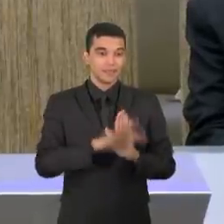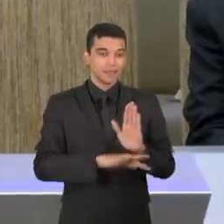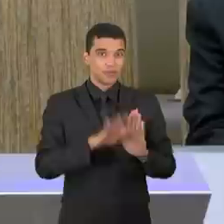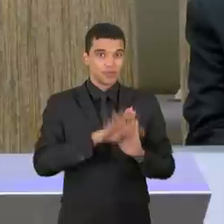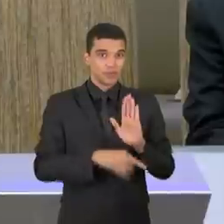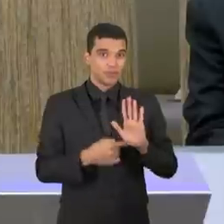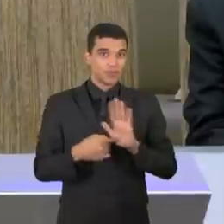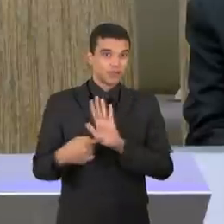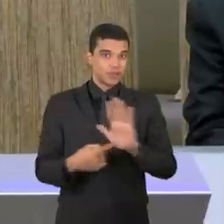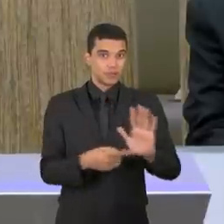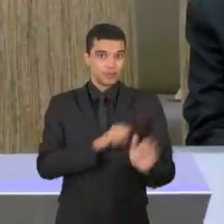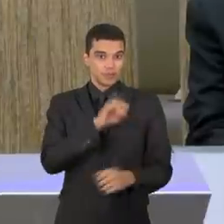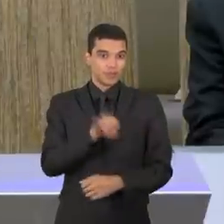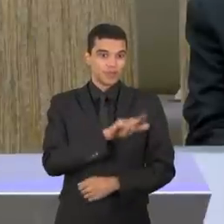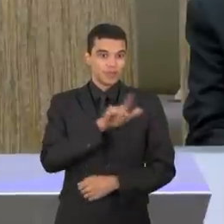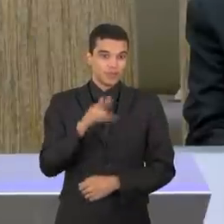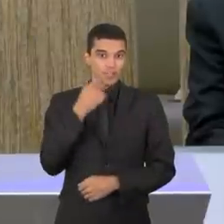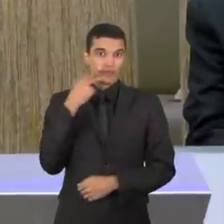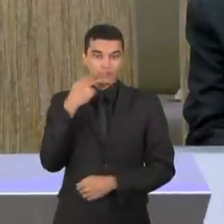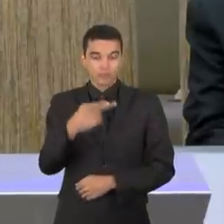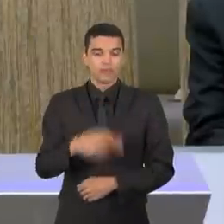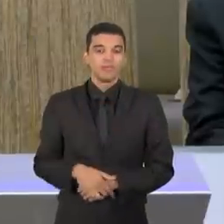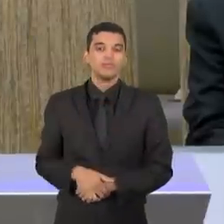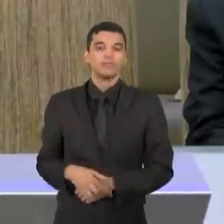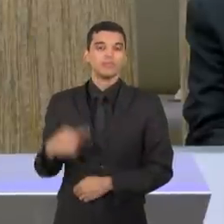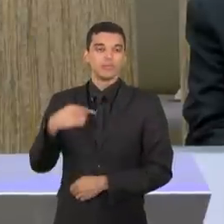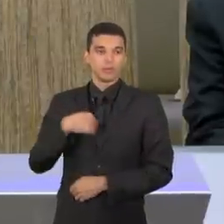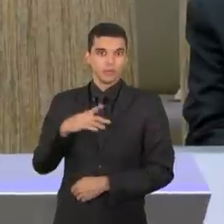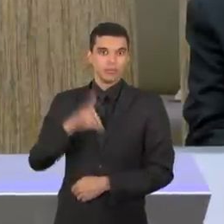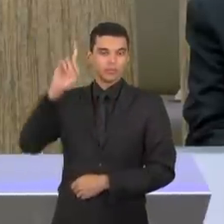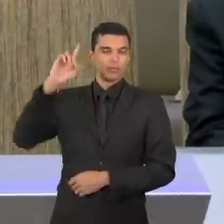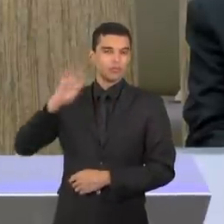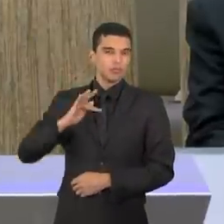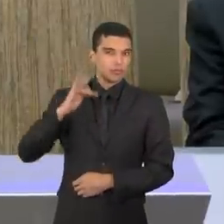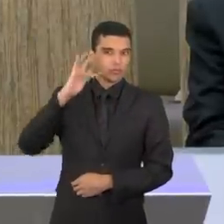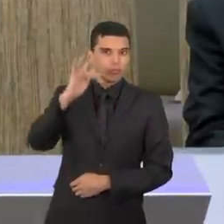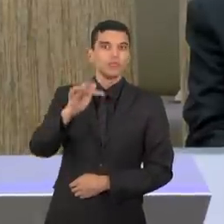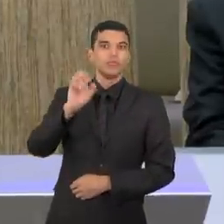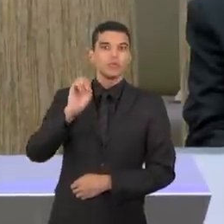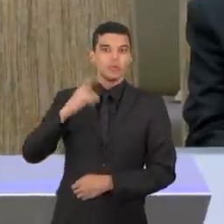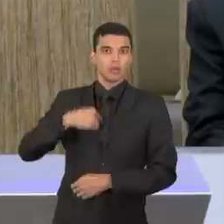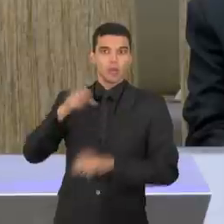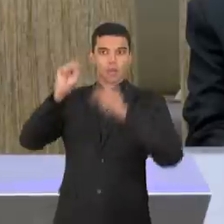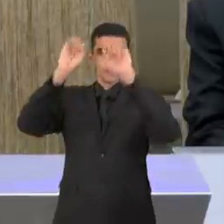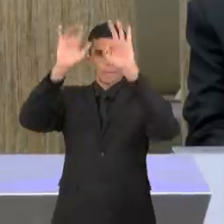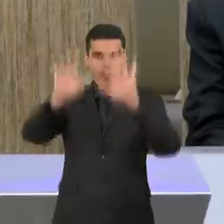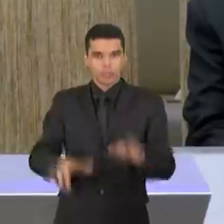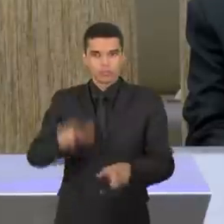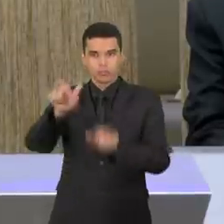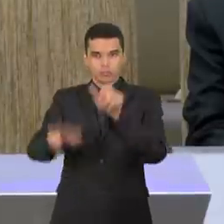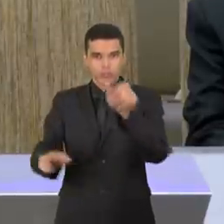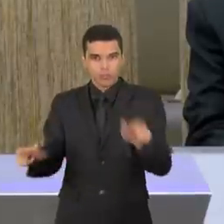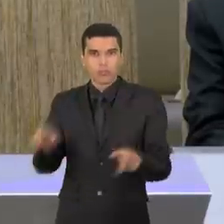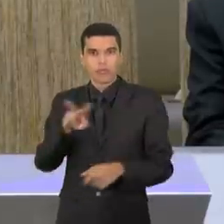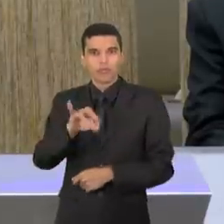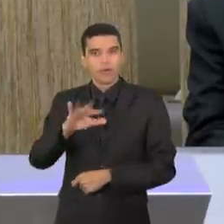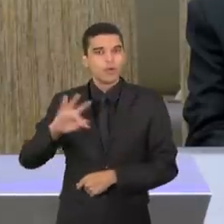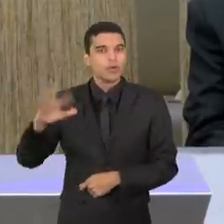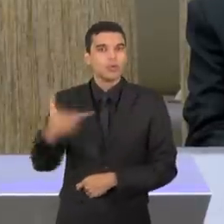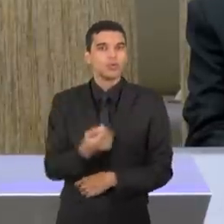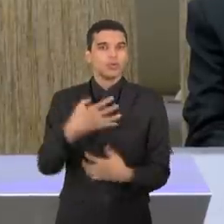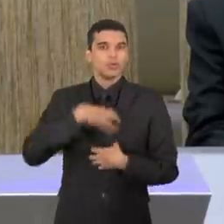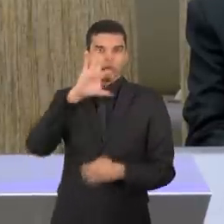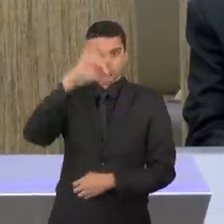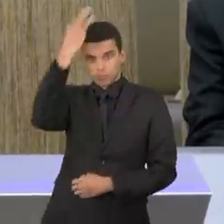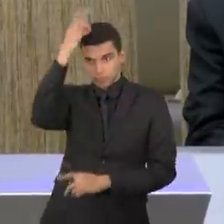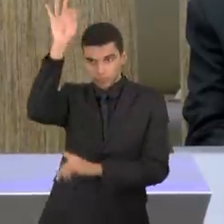sobre toda a carne, e os vossos filhos e as vossas filhas profetizarão, e os vossos mancebos terão sonhos, e os